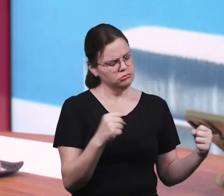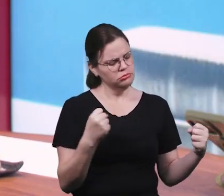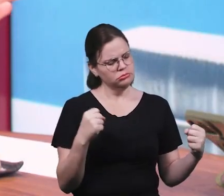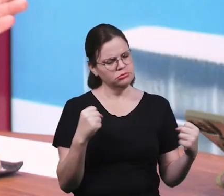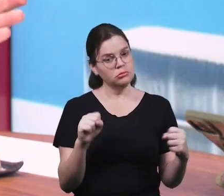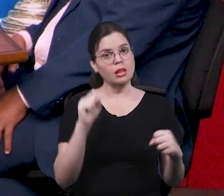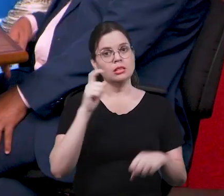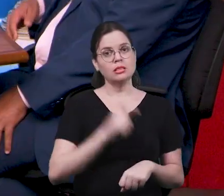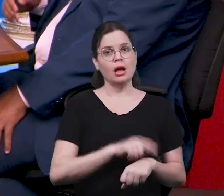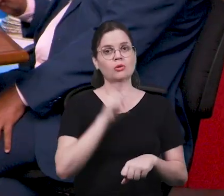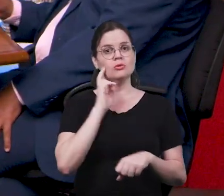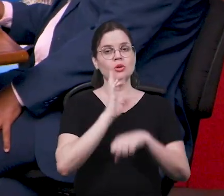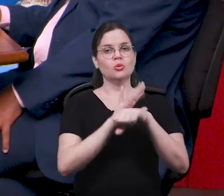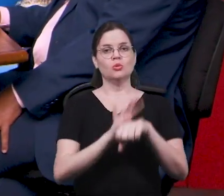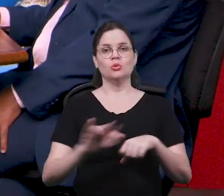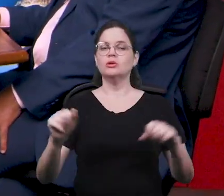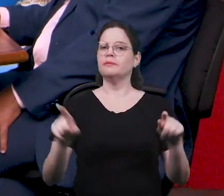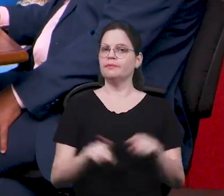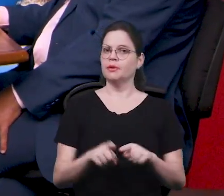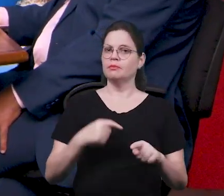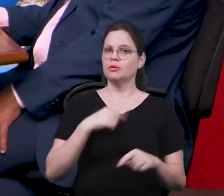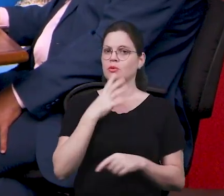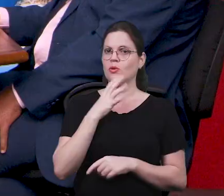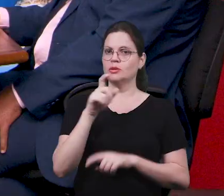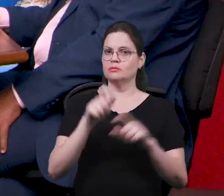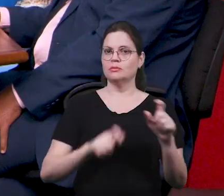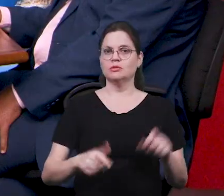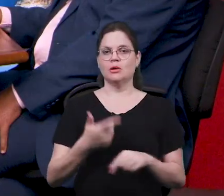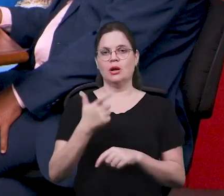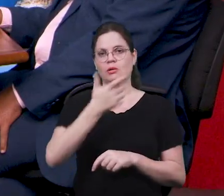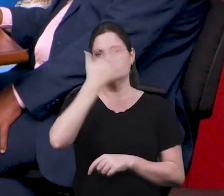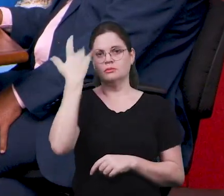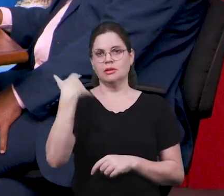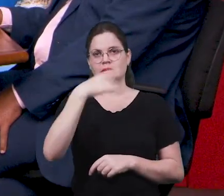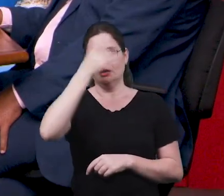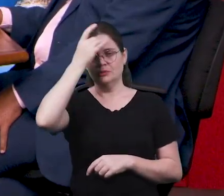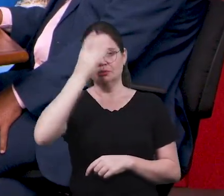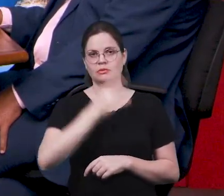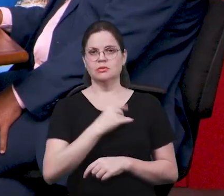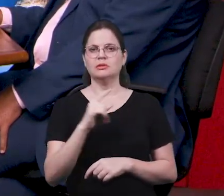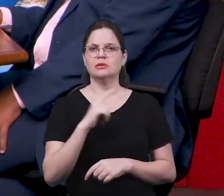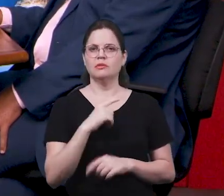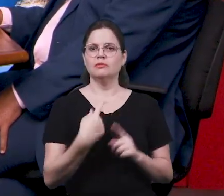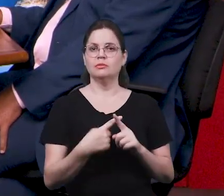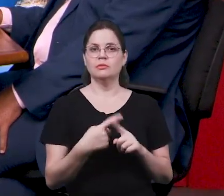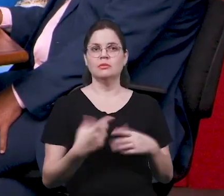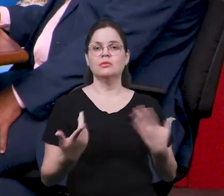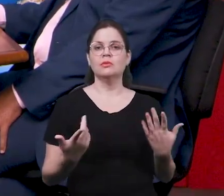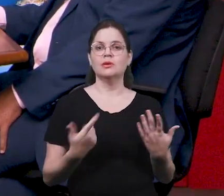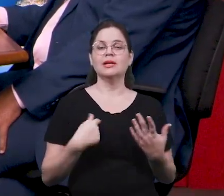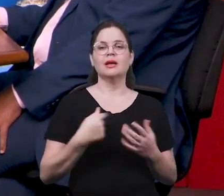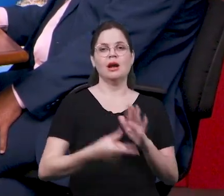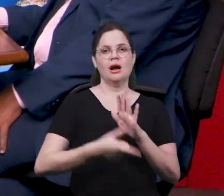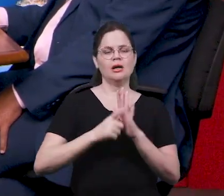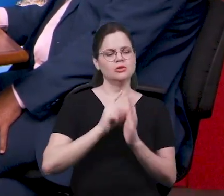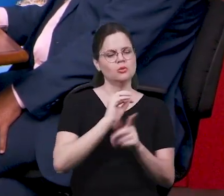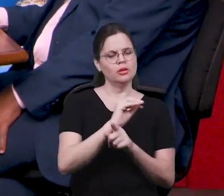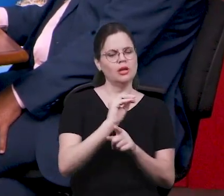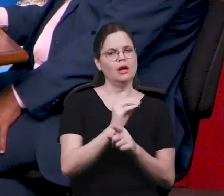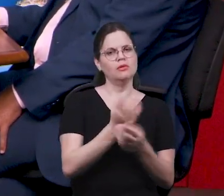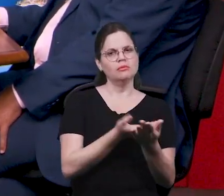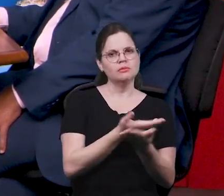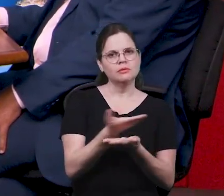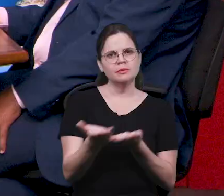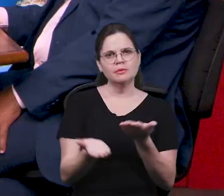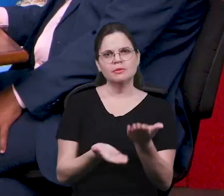curou. Conheço outros que foram batizados com o Espírito Santo, na função de zelo com a casa